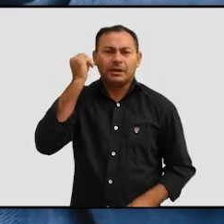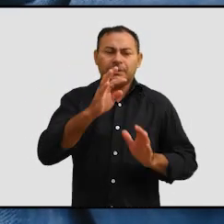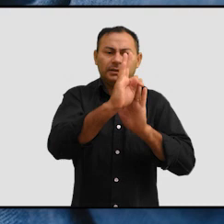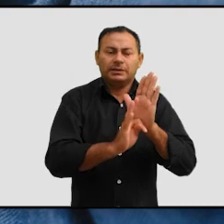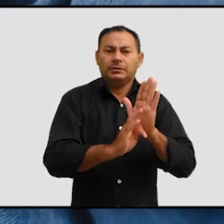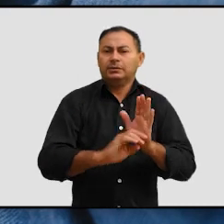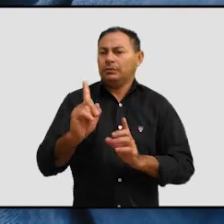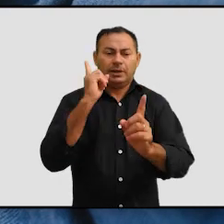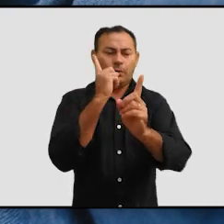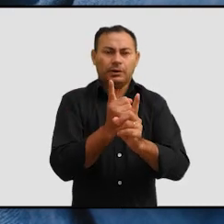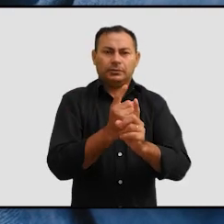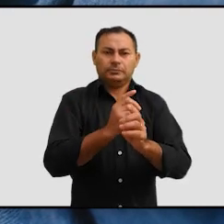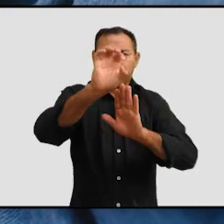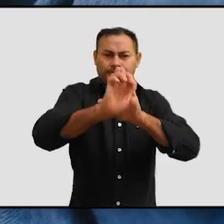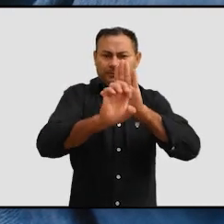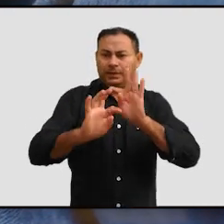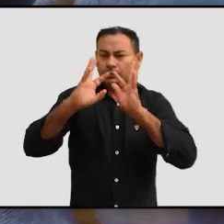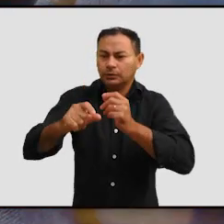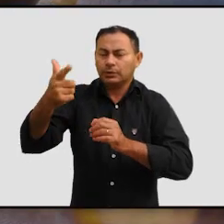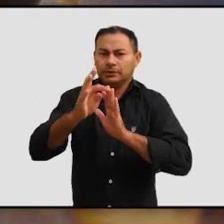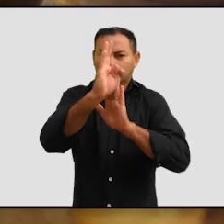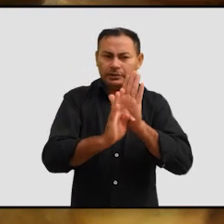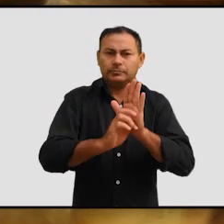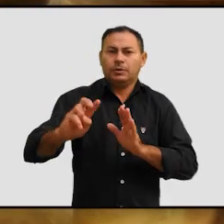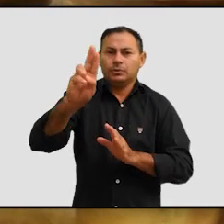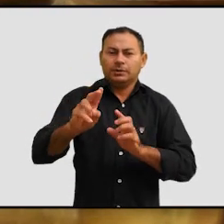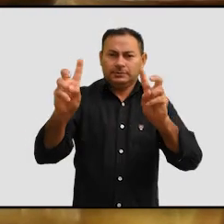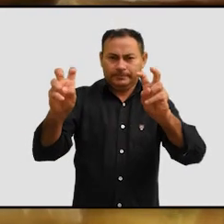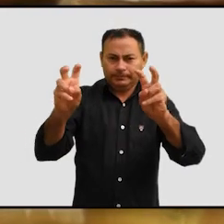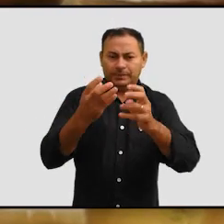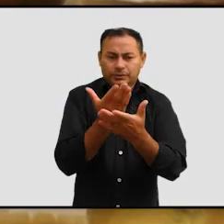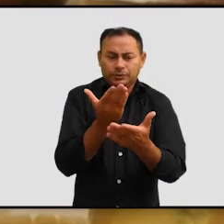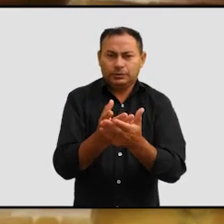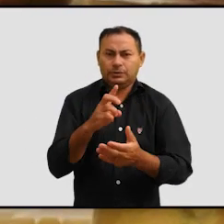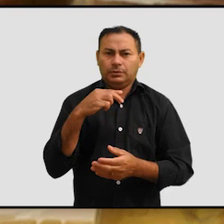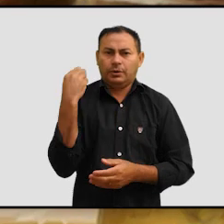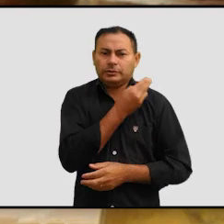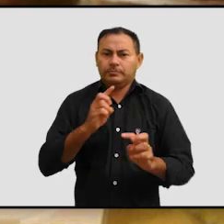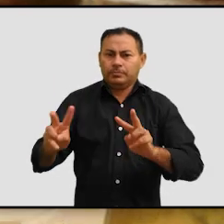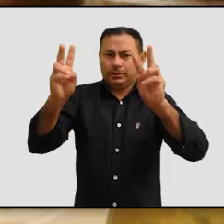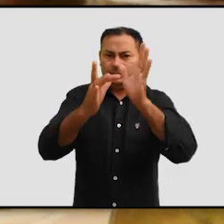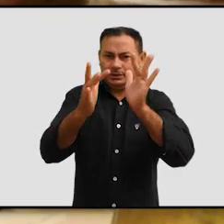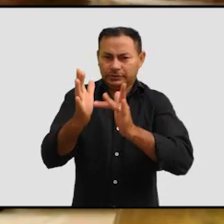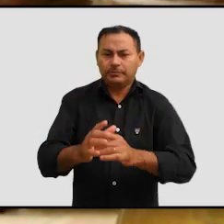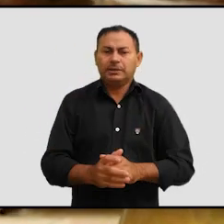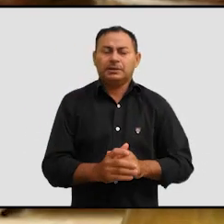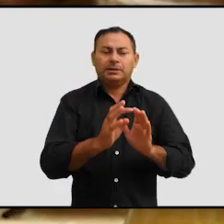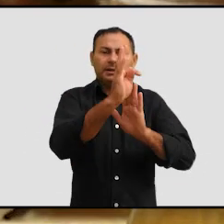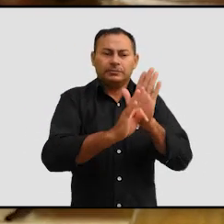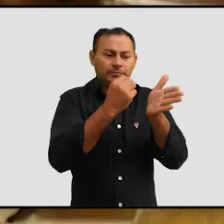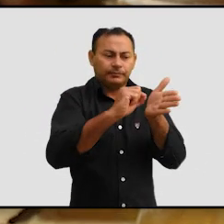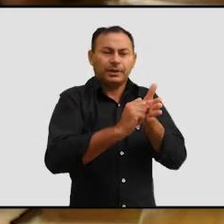sabem, esta passagem não se encontra nos evangelhos, como todos os outros textos que usamos nesse assunto, nesse estudo nosso dos valores de Cristo. Mas